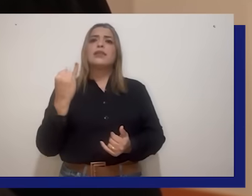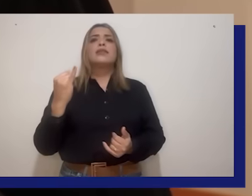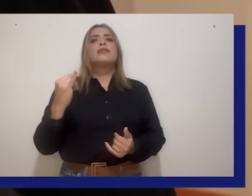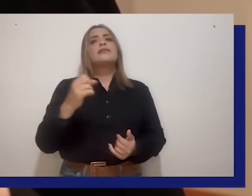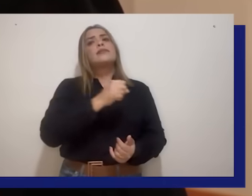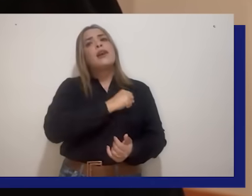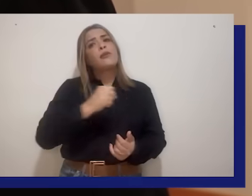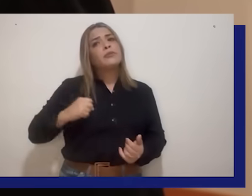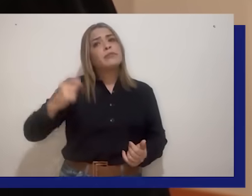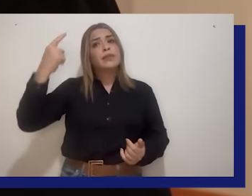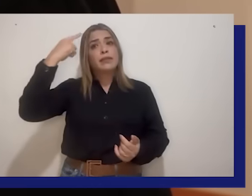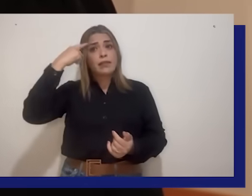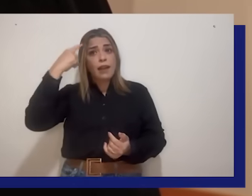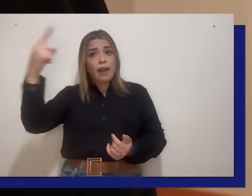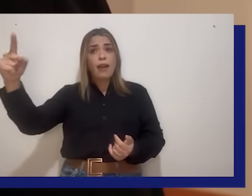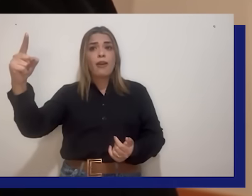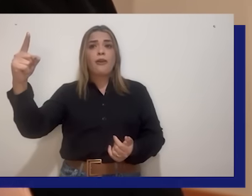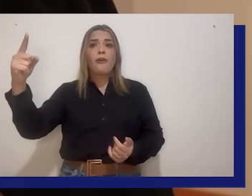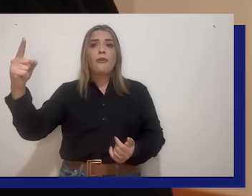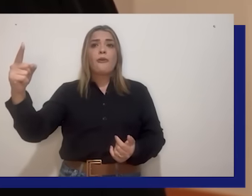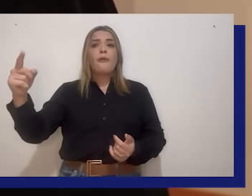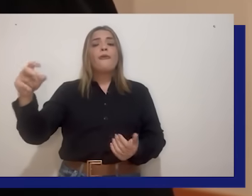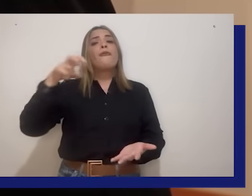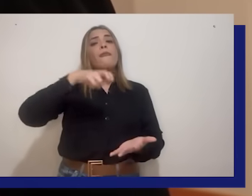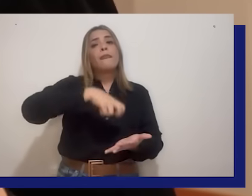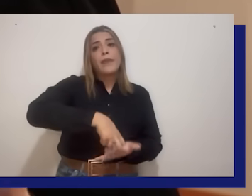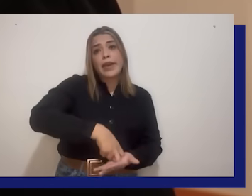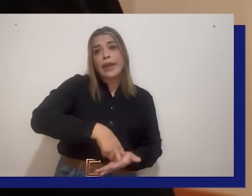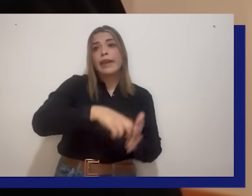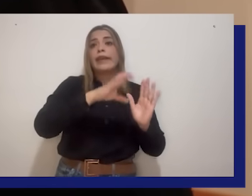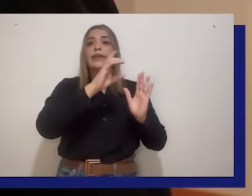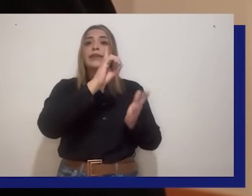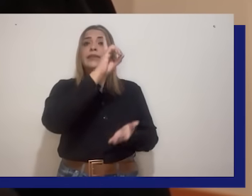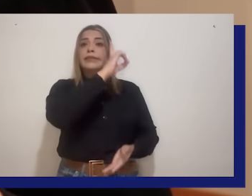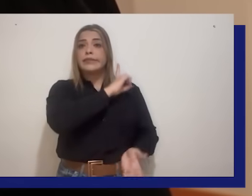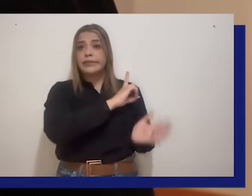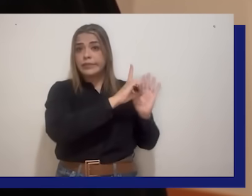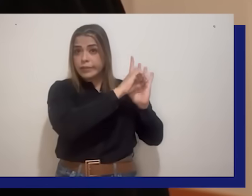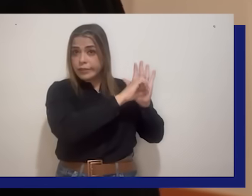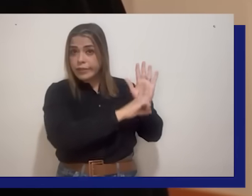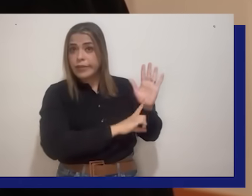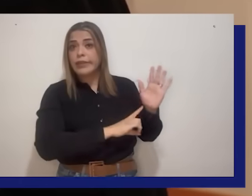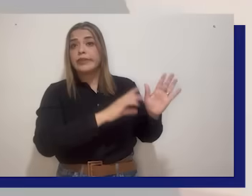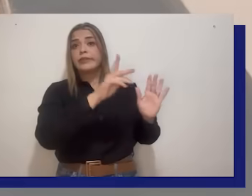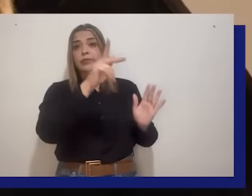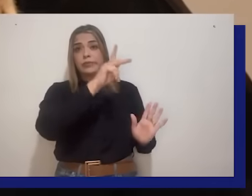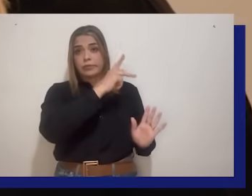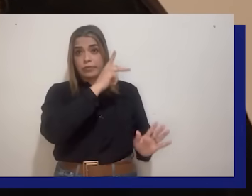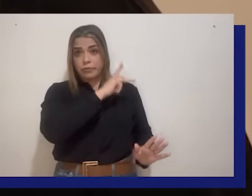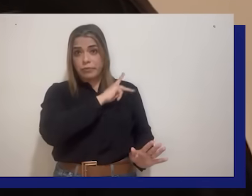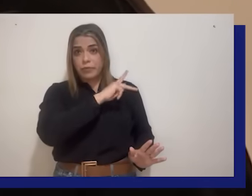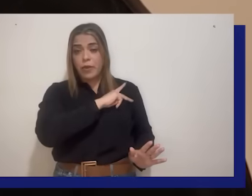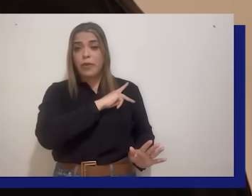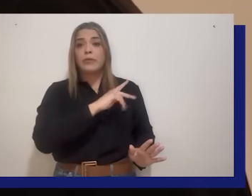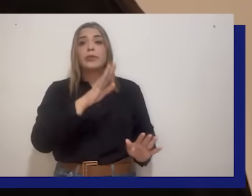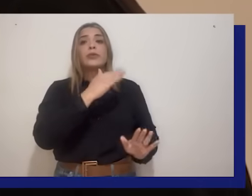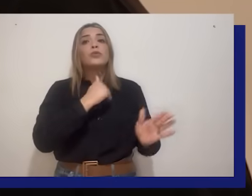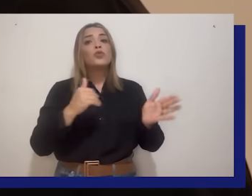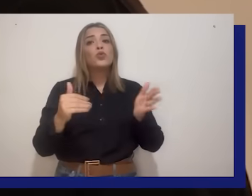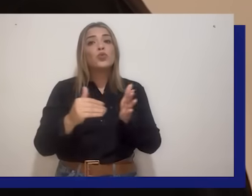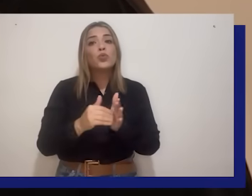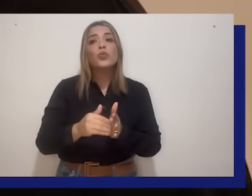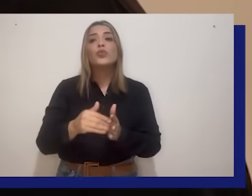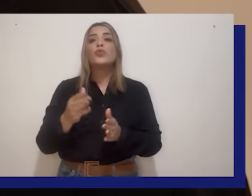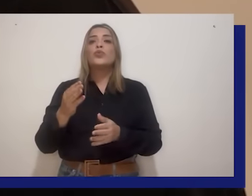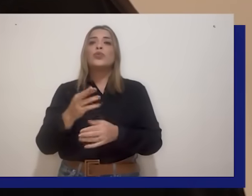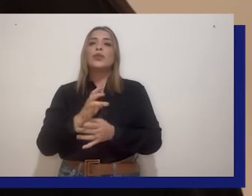voga, por exemplo, saúde mental, crimes, direitos humanos, alguns temas ligados à justiça. Eu acredito que o público vai se